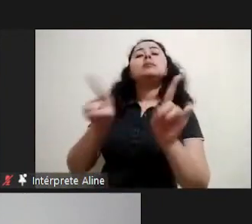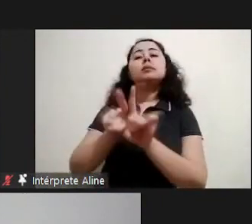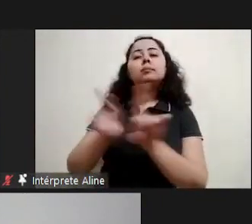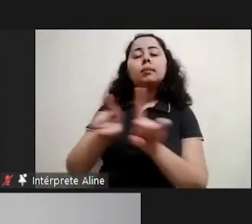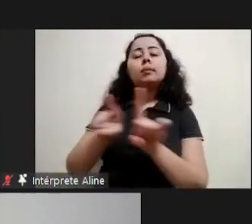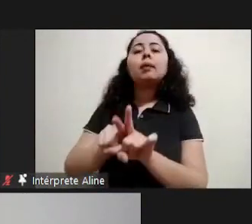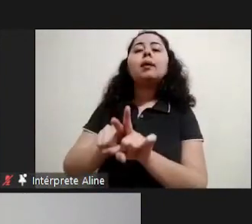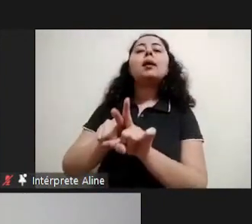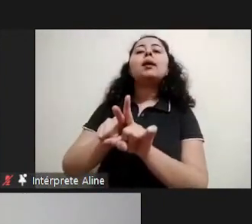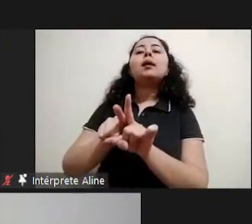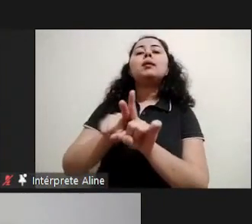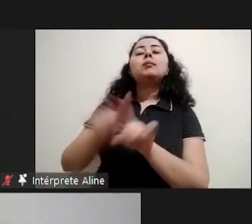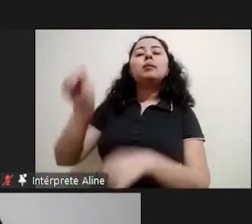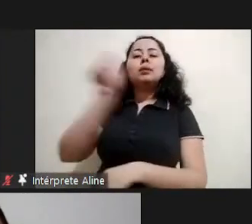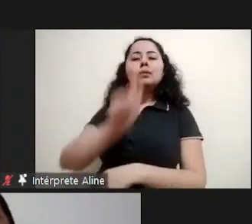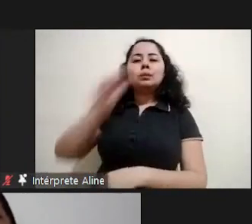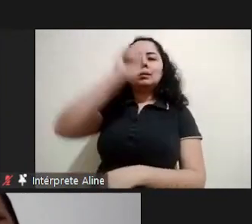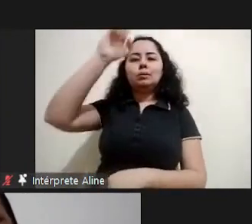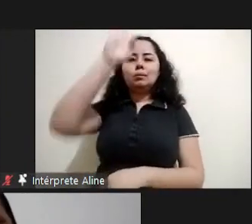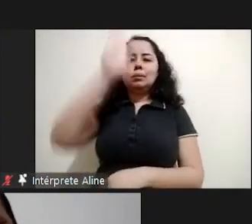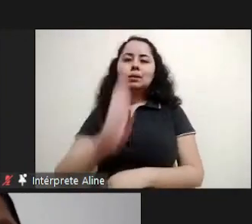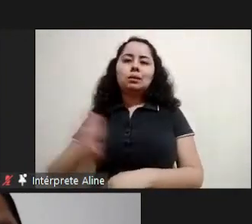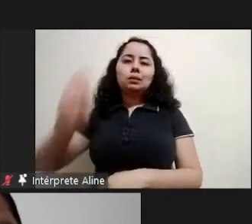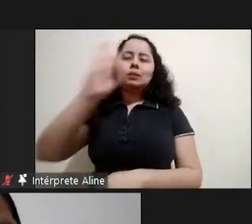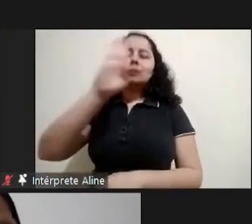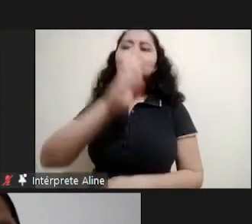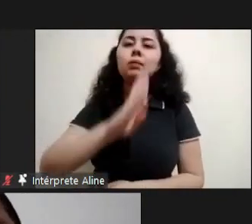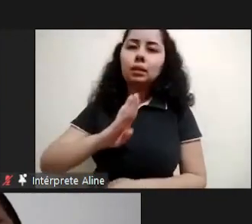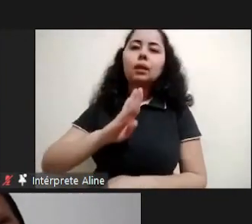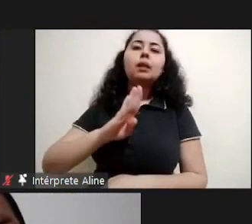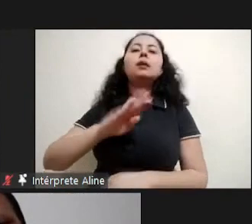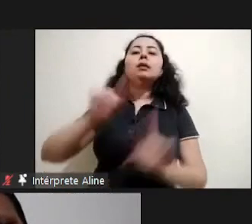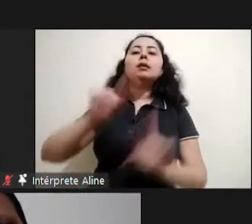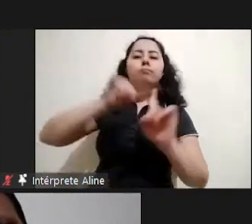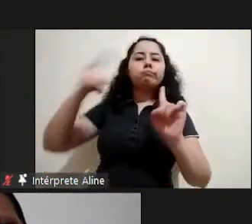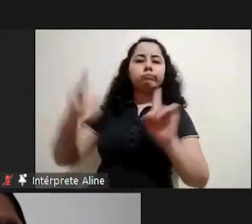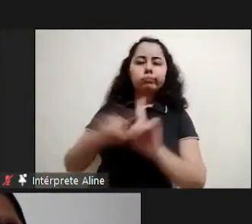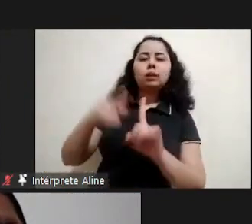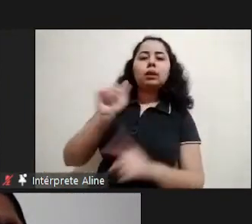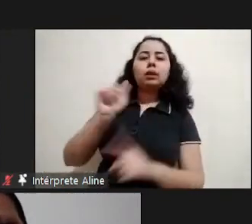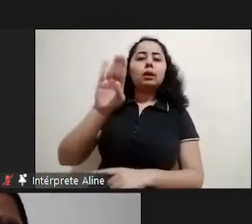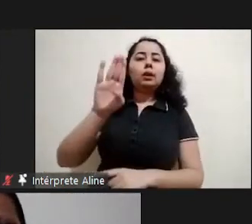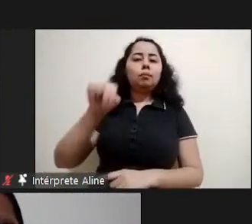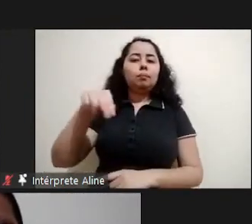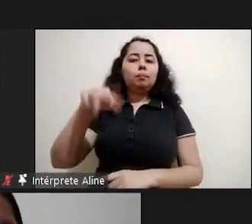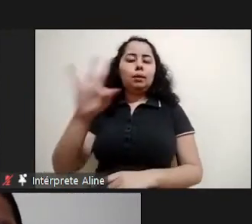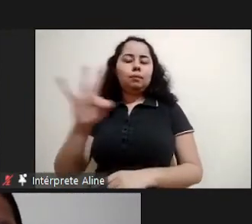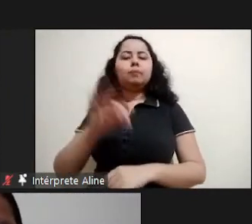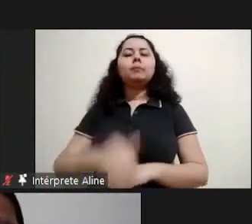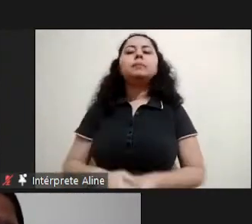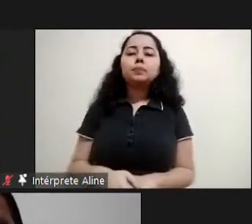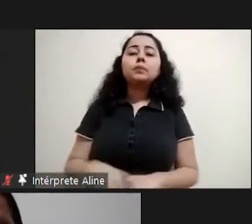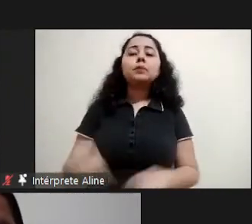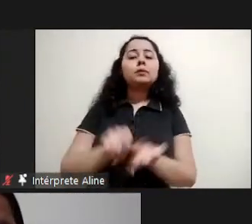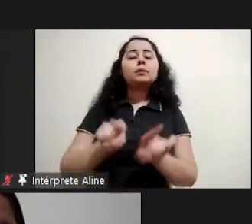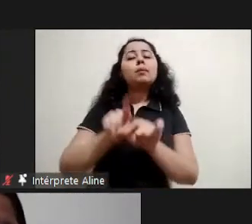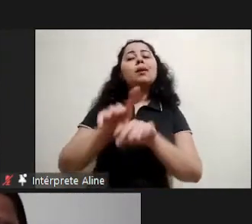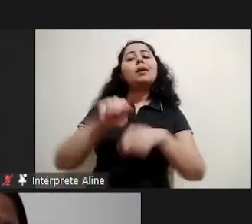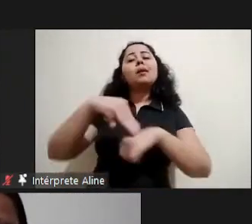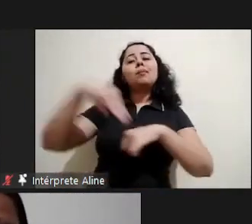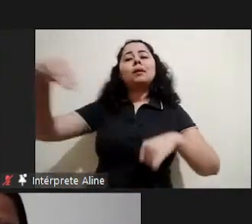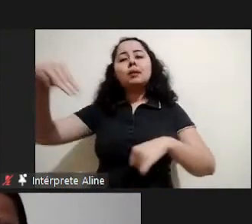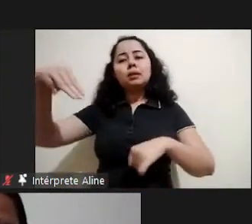de Enfermagem Obstétrica, a BENFO. Possui mestrado em enfermagem pelo UFMG